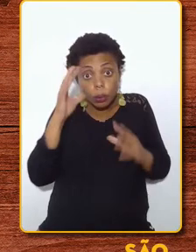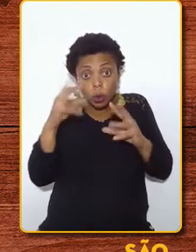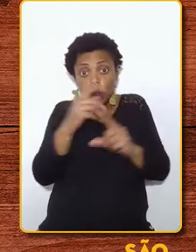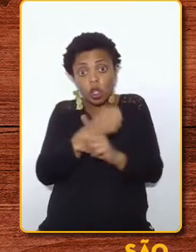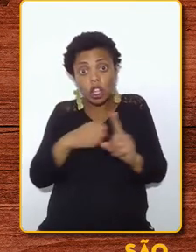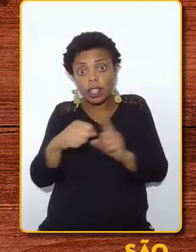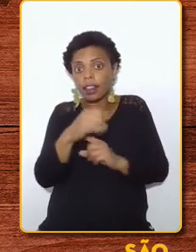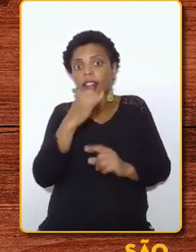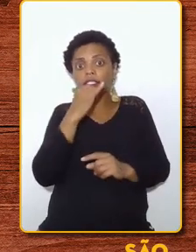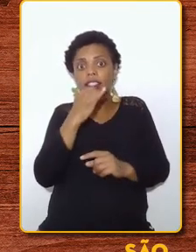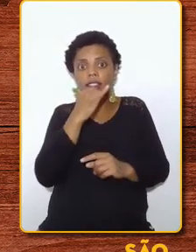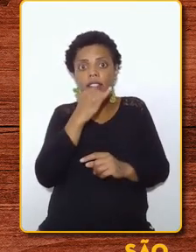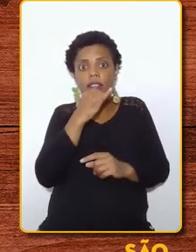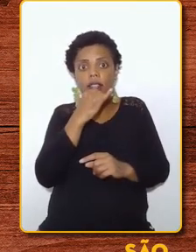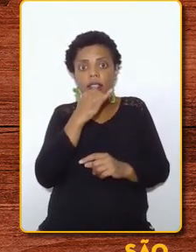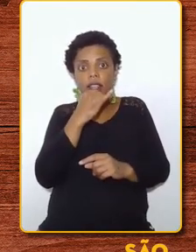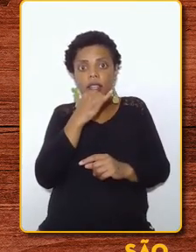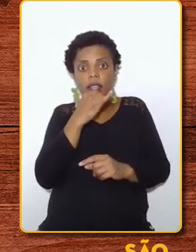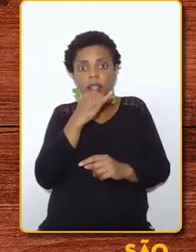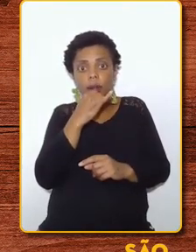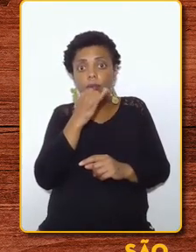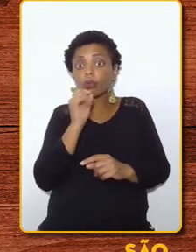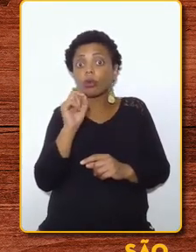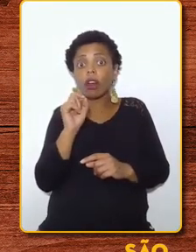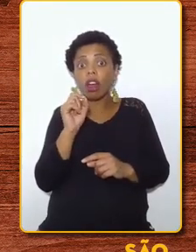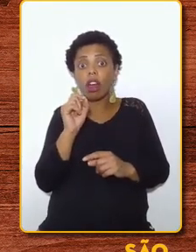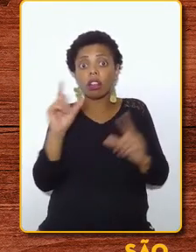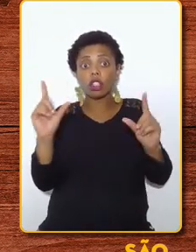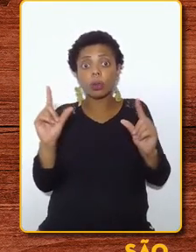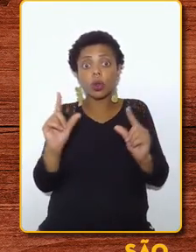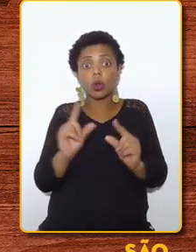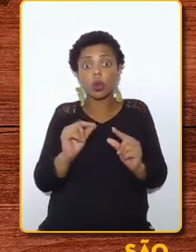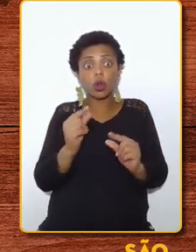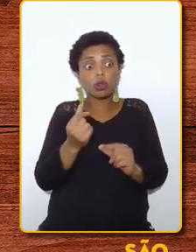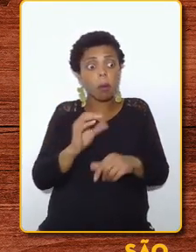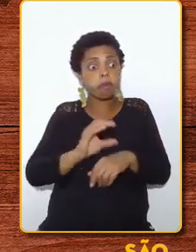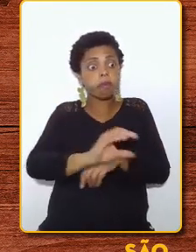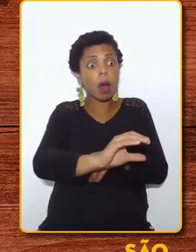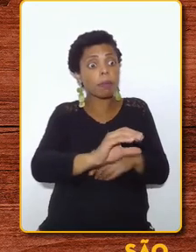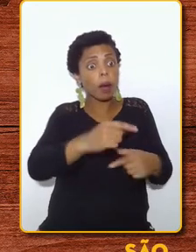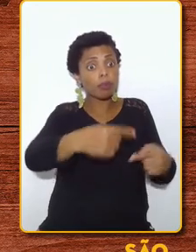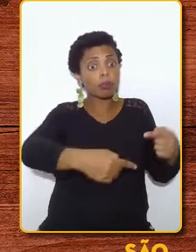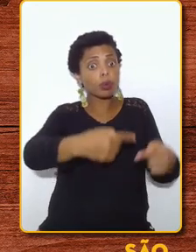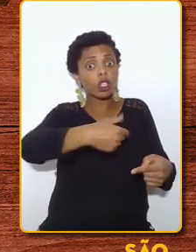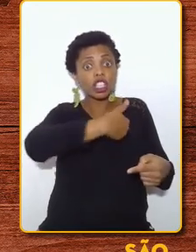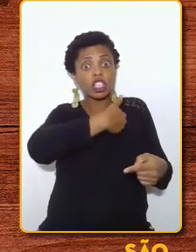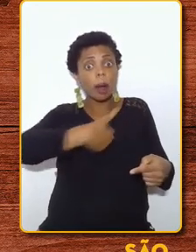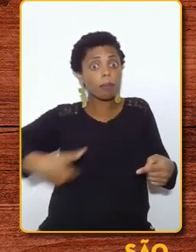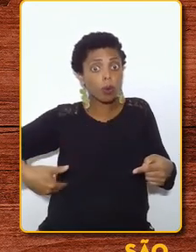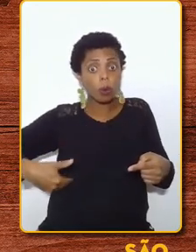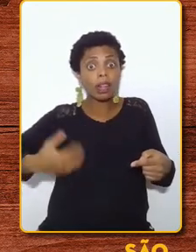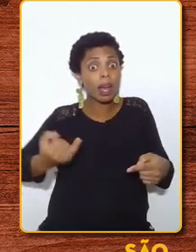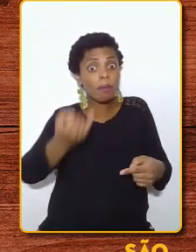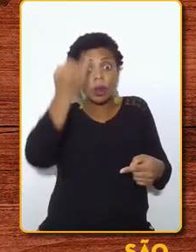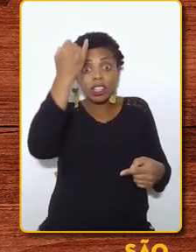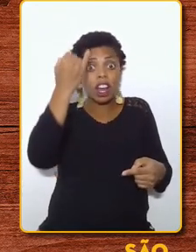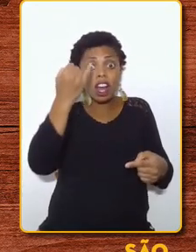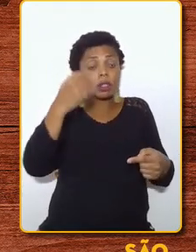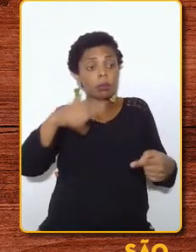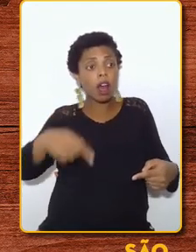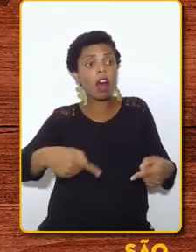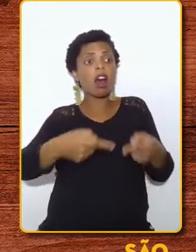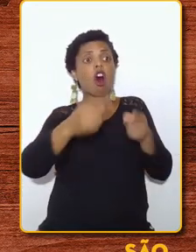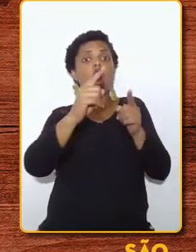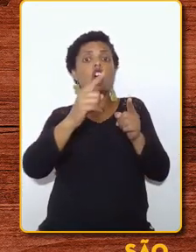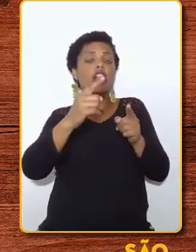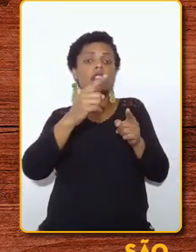exemplo, a diminuição de verbas para as políticas públicas essenciais de combate à fome. Então, o que que a gente tem hoje? Um